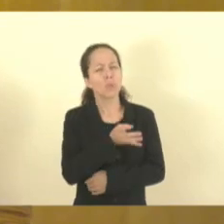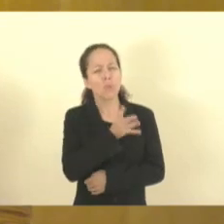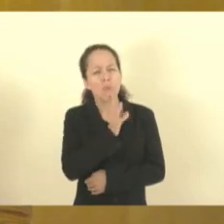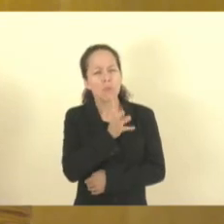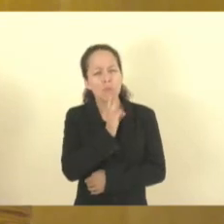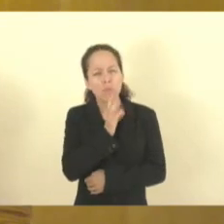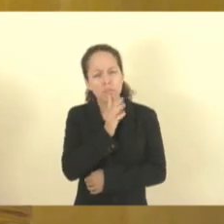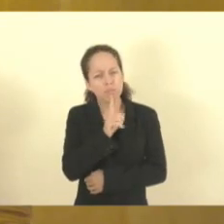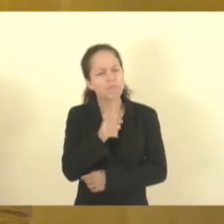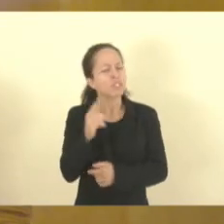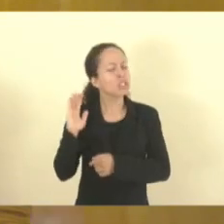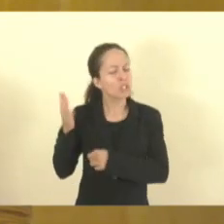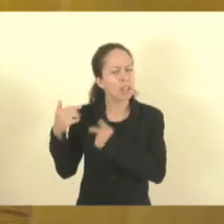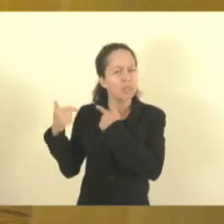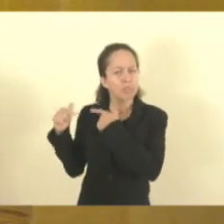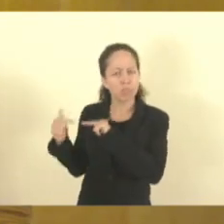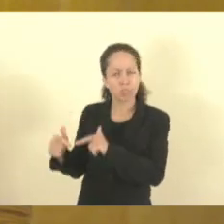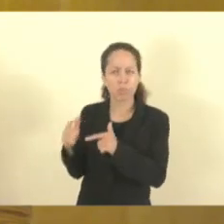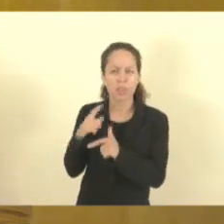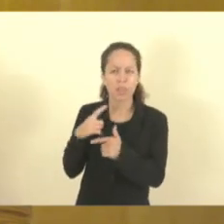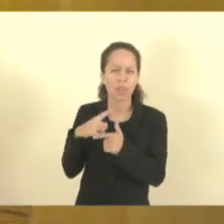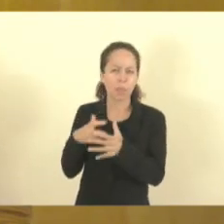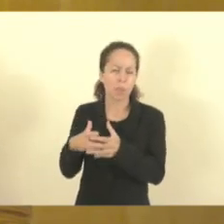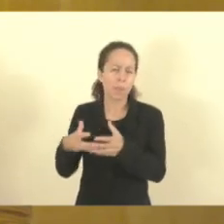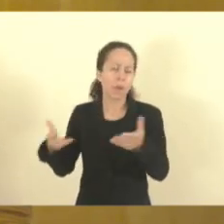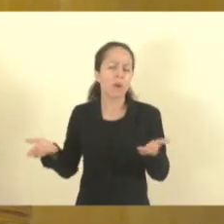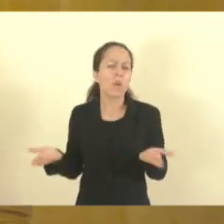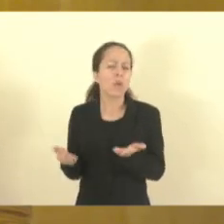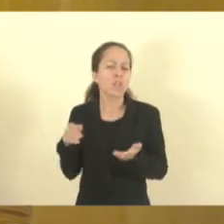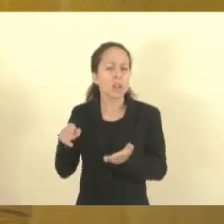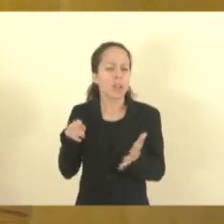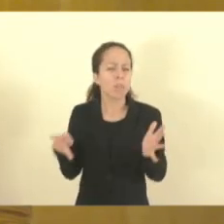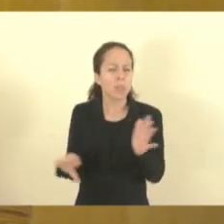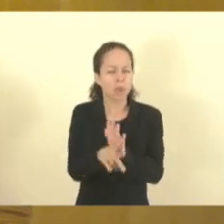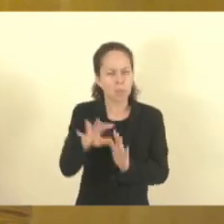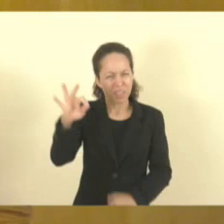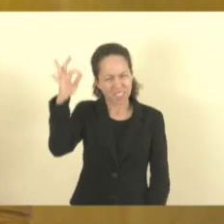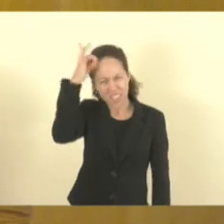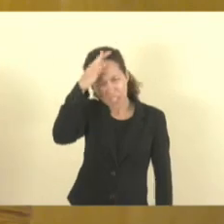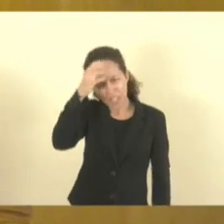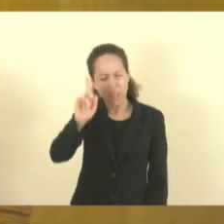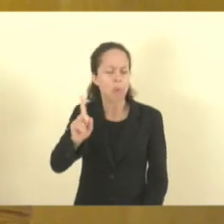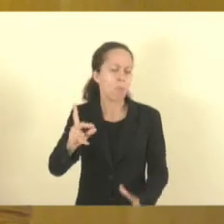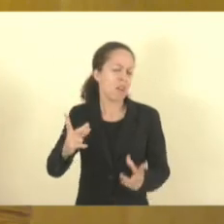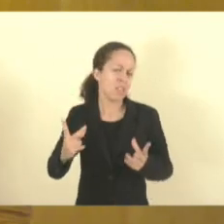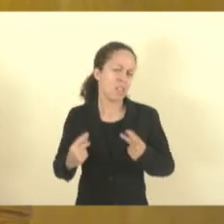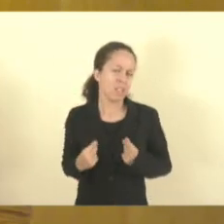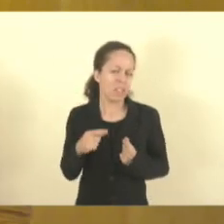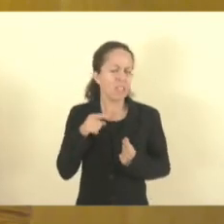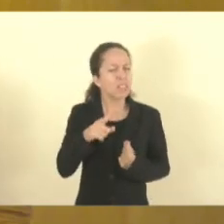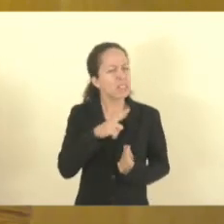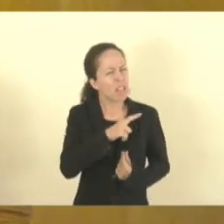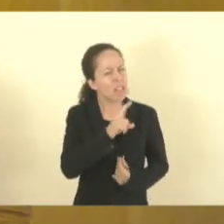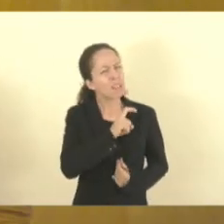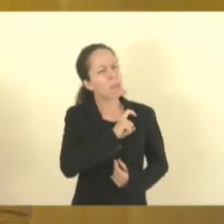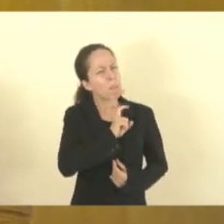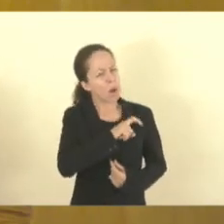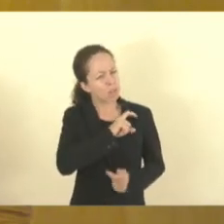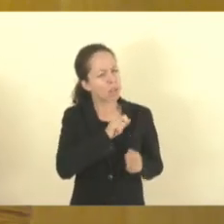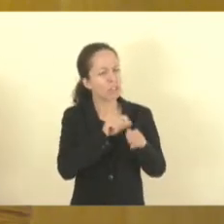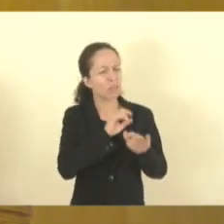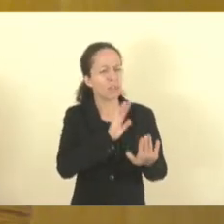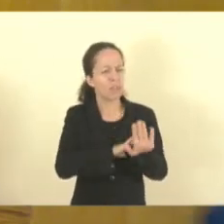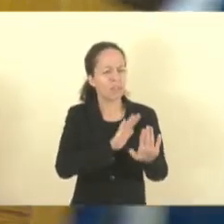dos ferroviários e ela se expandiu e hoje ela é do Espírito Santo. Não merece estar passando por essa covardia que está sendo feita